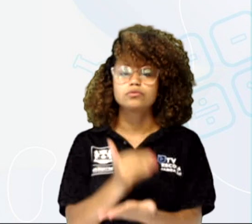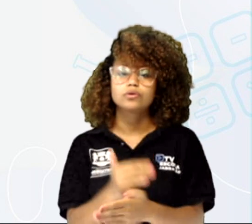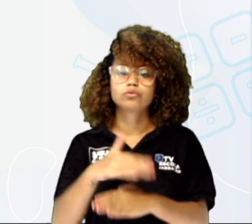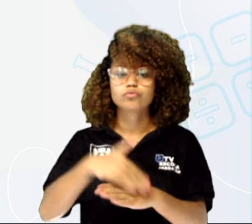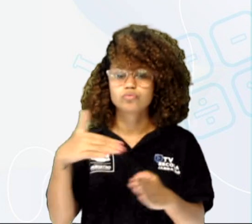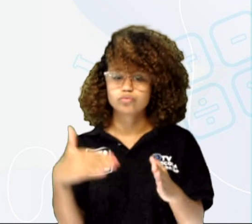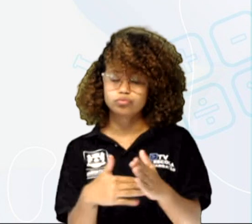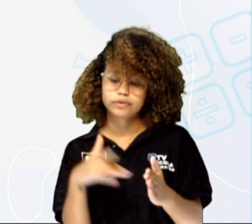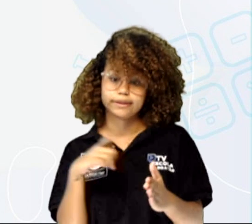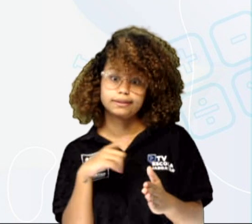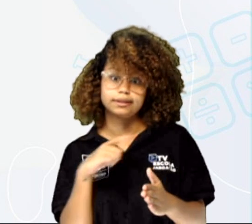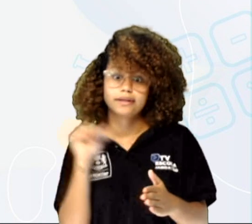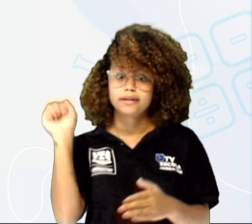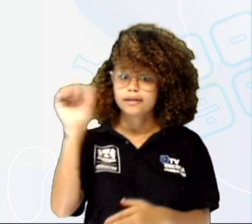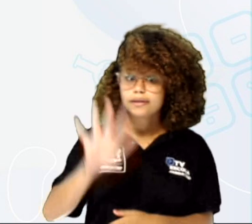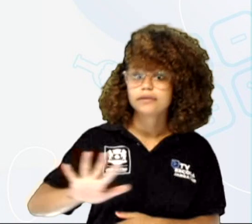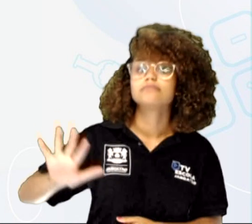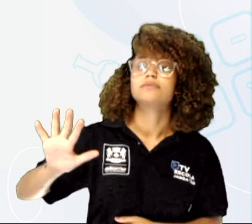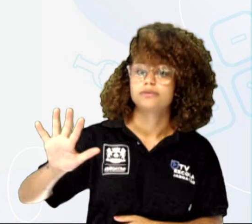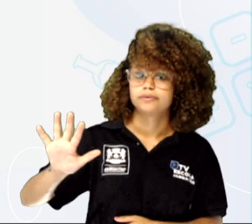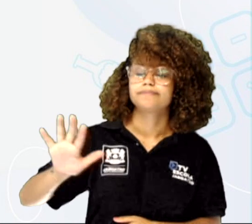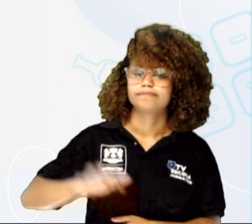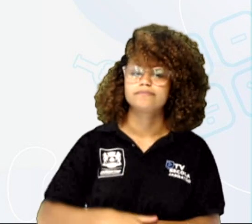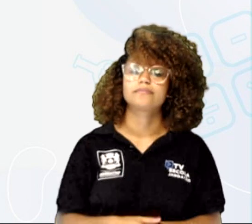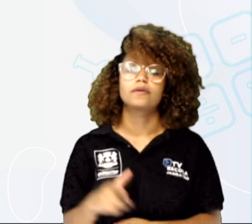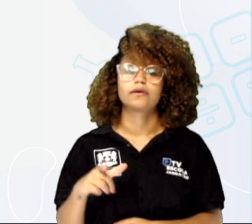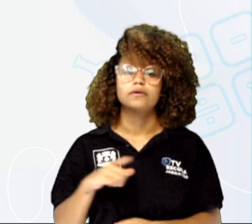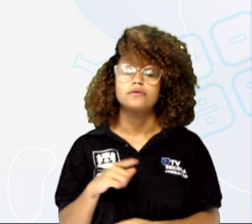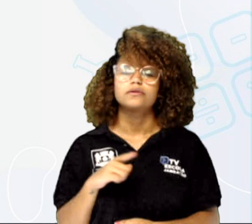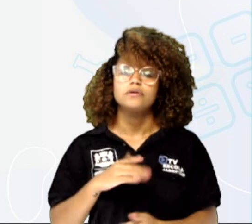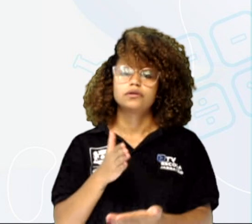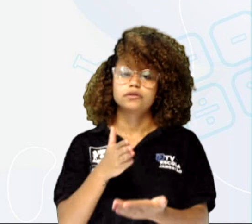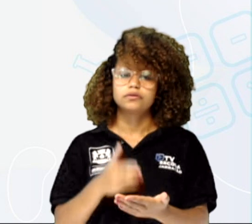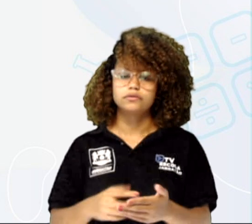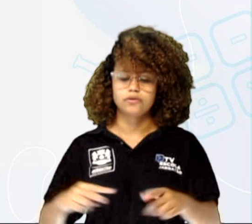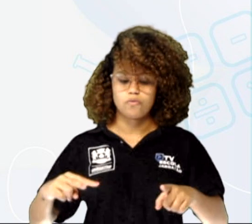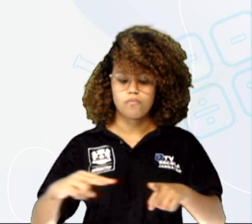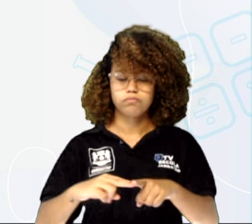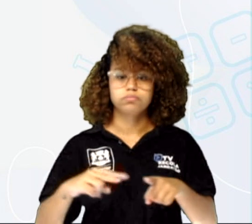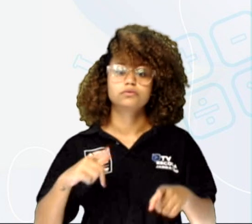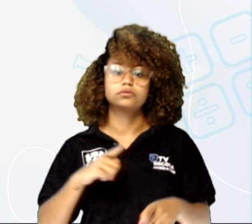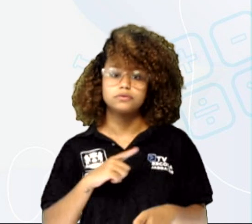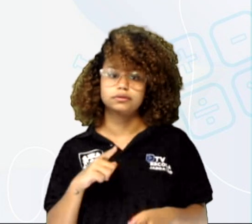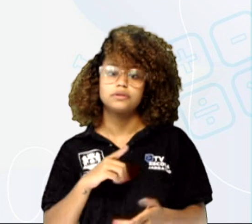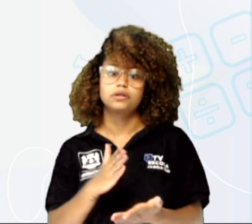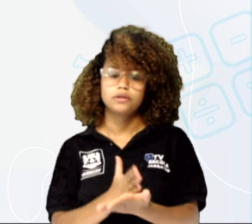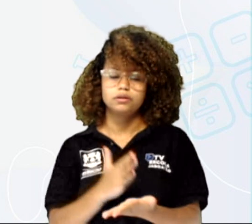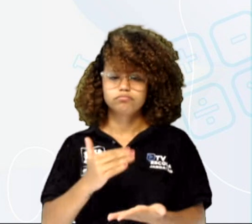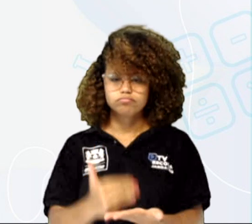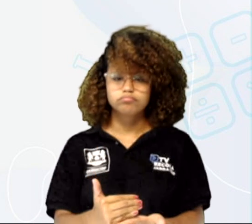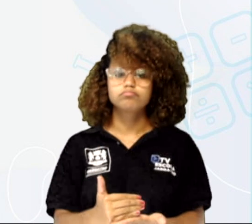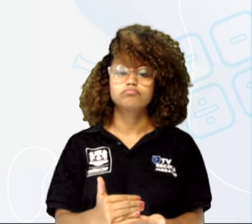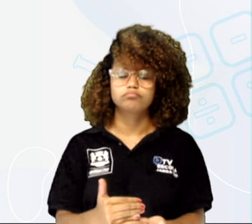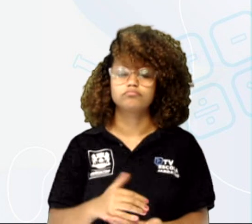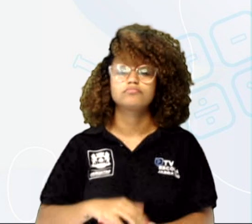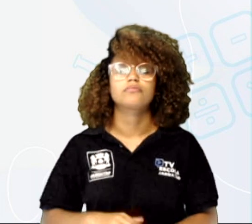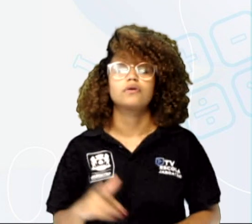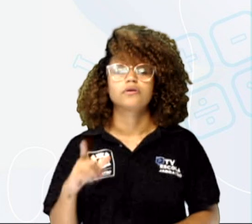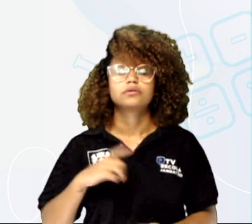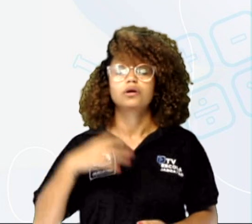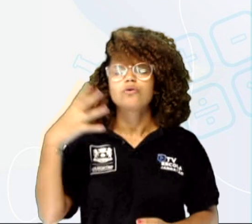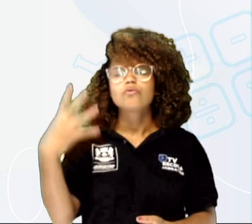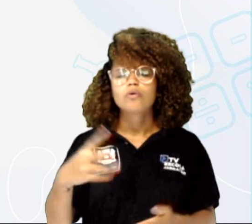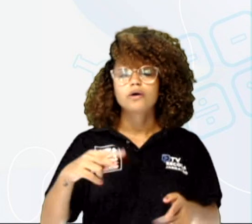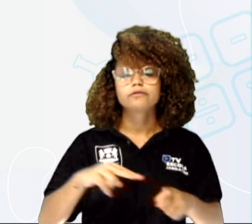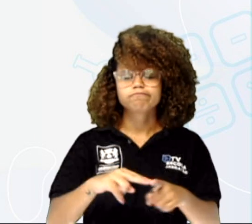que restou aqui, tá? Então, a gente tem aí uma fatia generosa, grande, e a gente tem aí 4